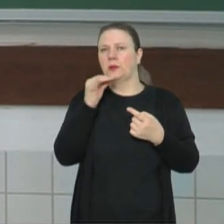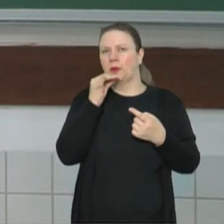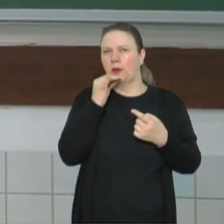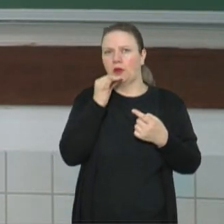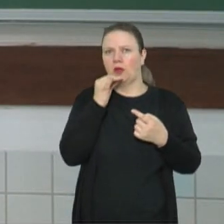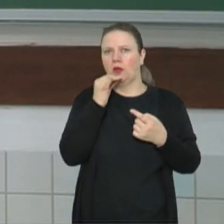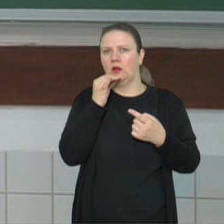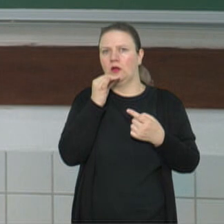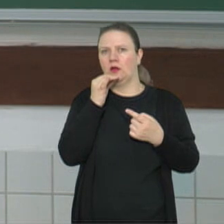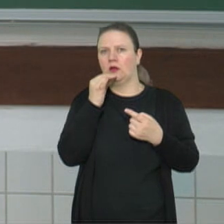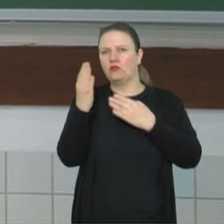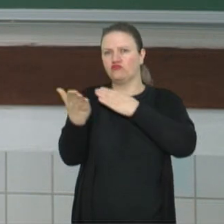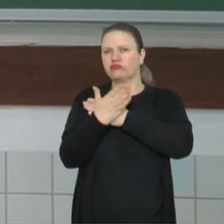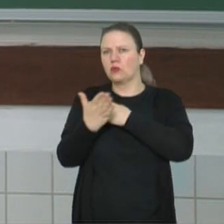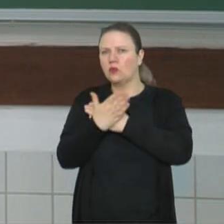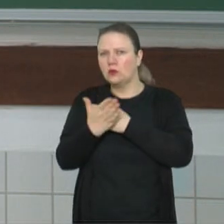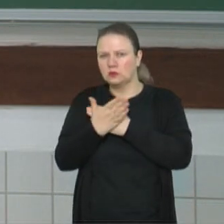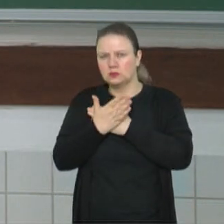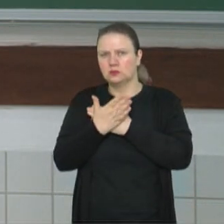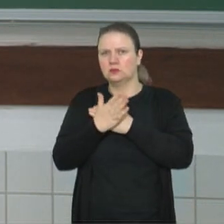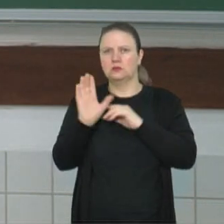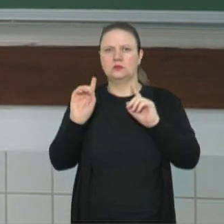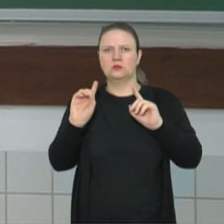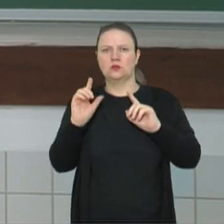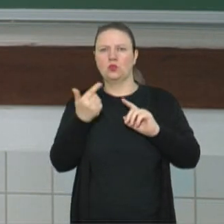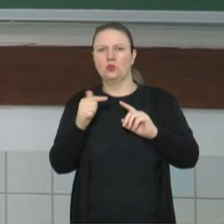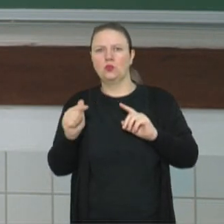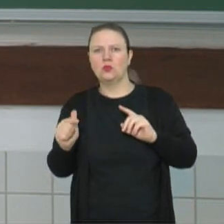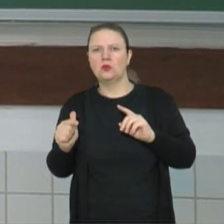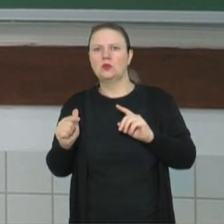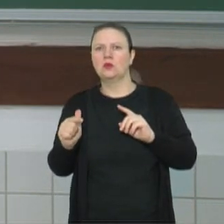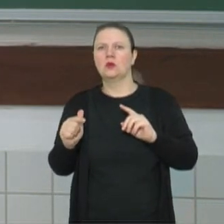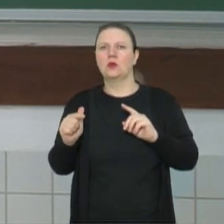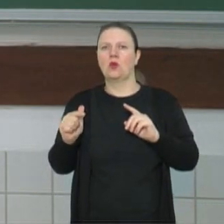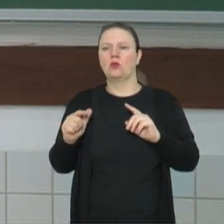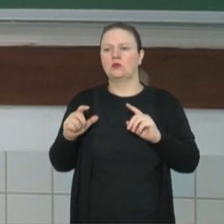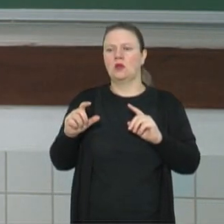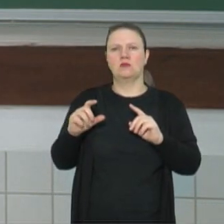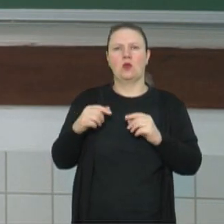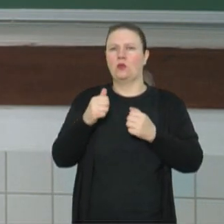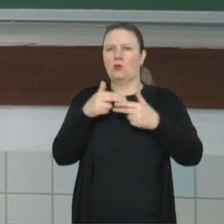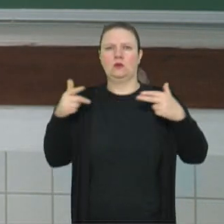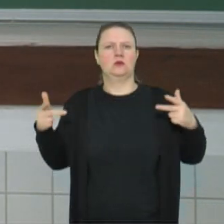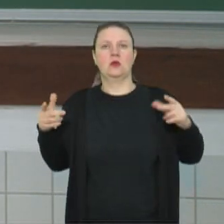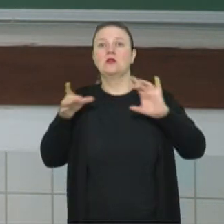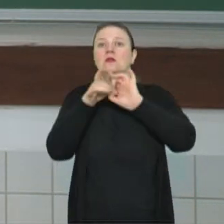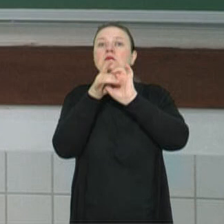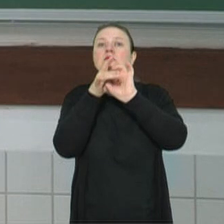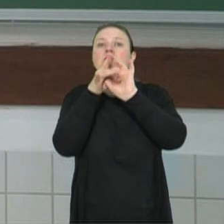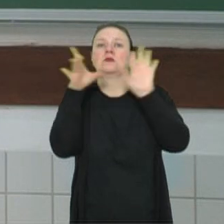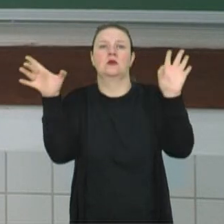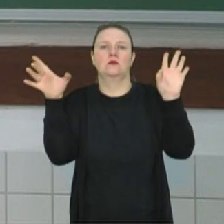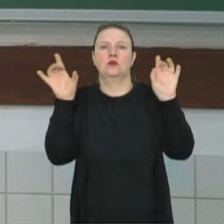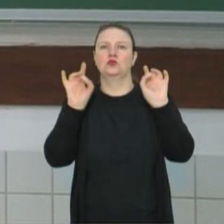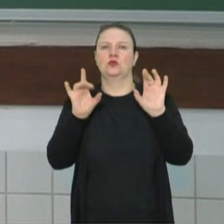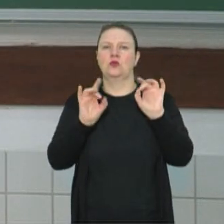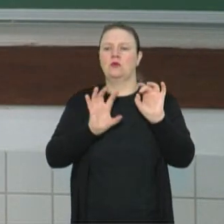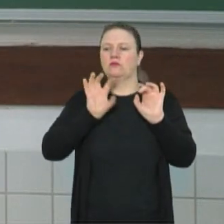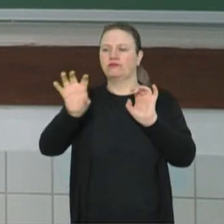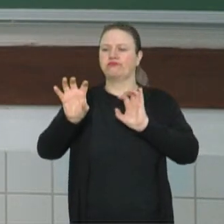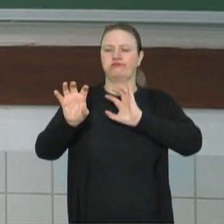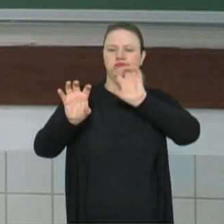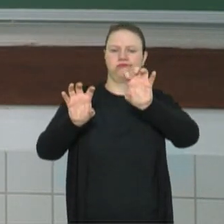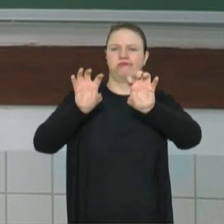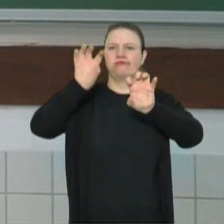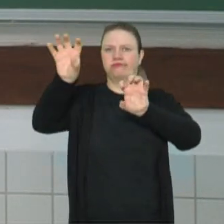equipamento para favorecer, facilitar. Então, não há nenhum ponto artificial colocado. Então, na livre é apenas as reentrâncias das